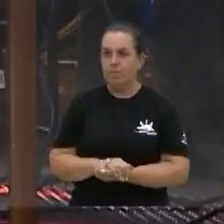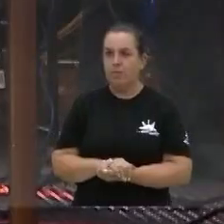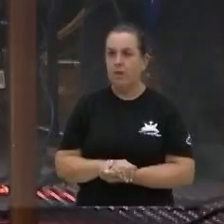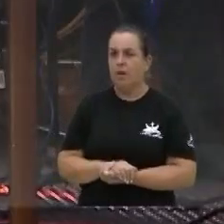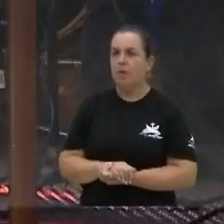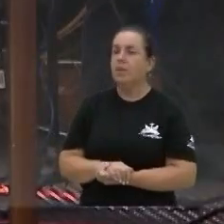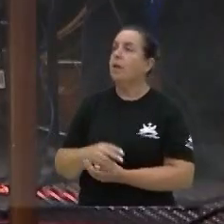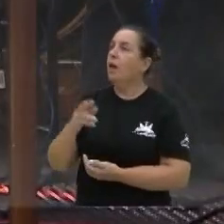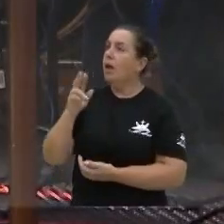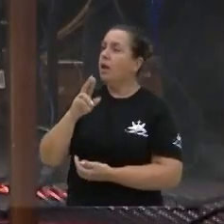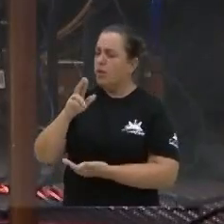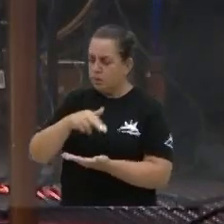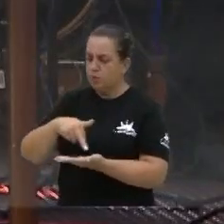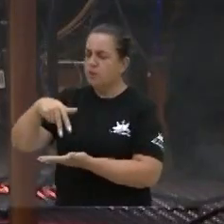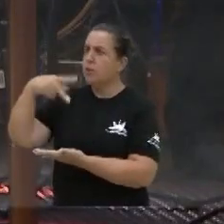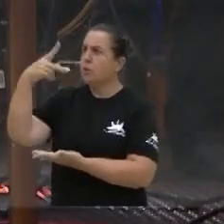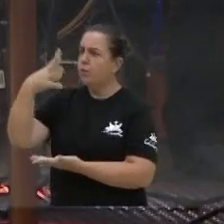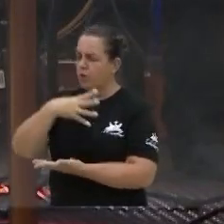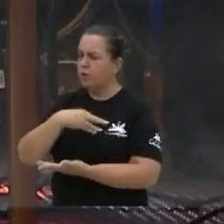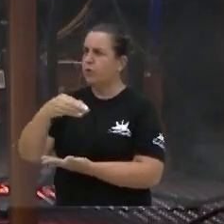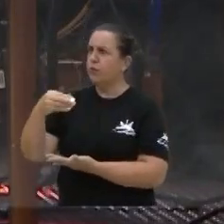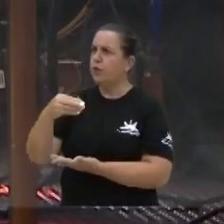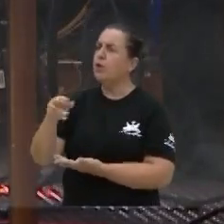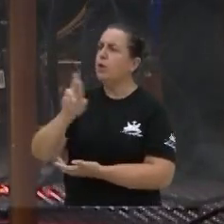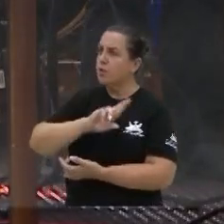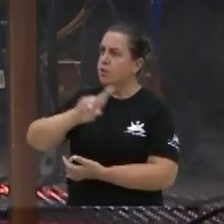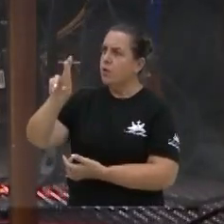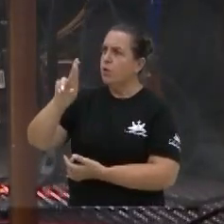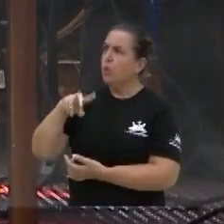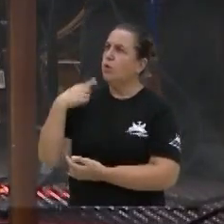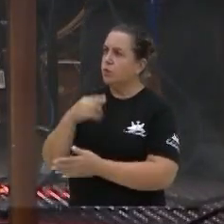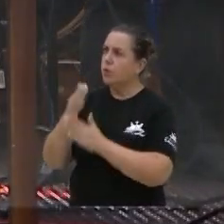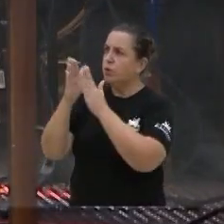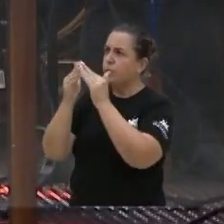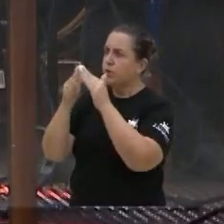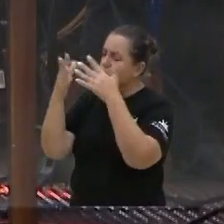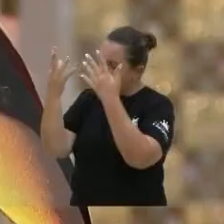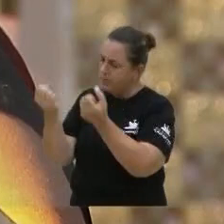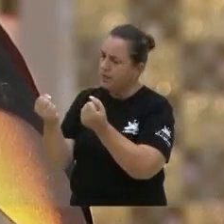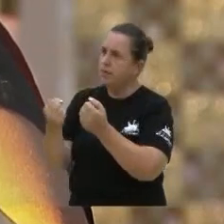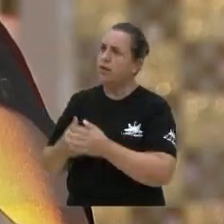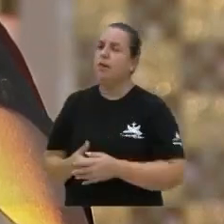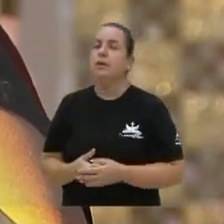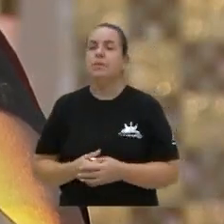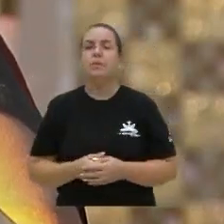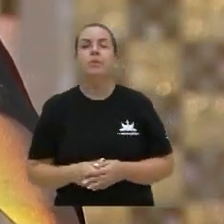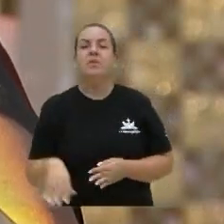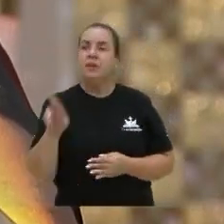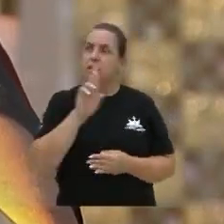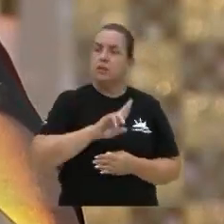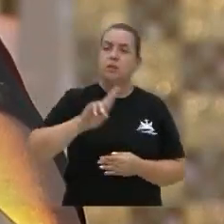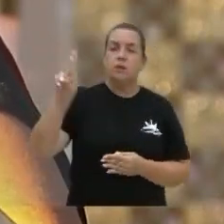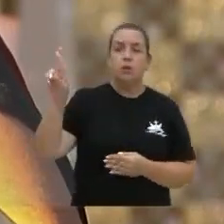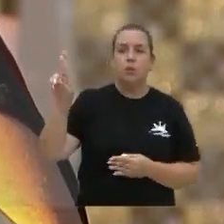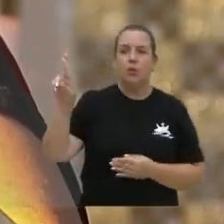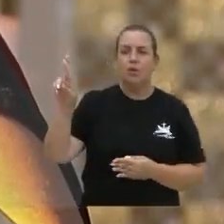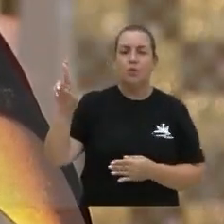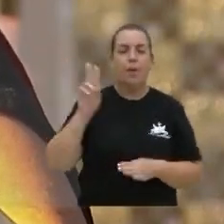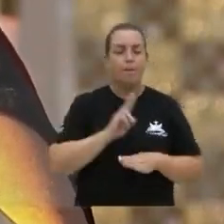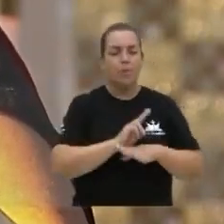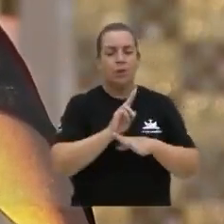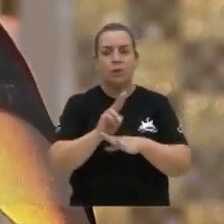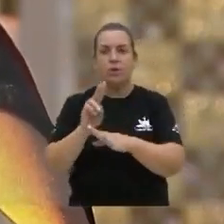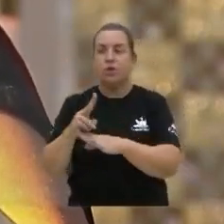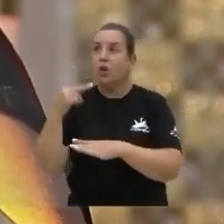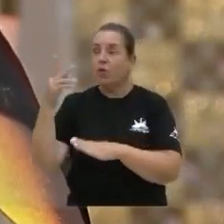Senhor. Pela ressurreição de vosso Filho, ouvi-nos, Senhor. Senhor, protegei